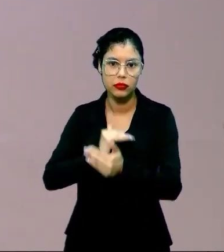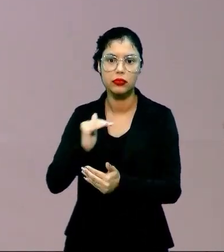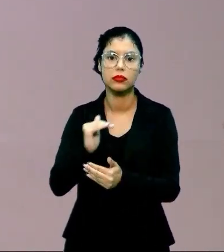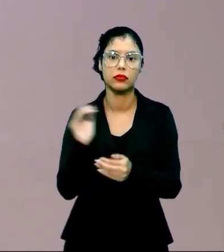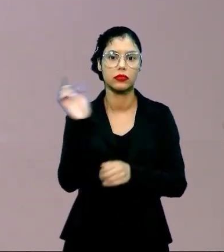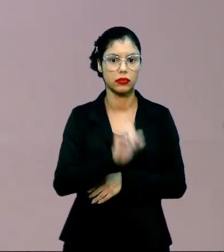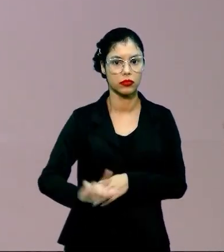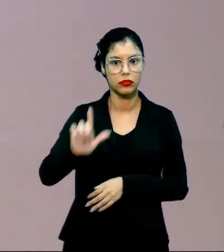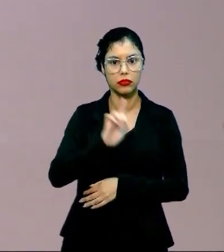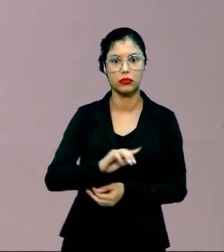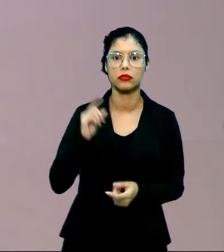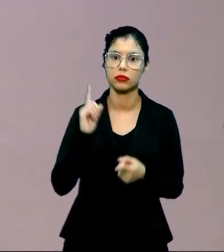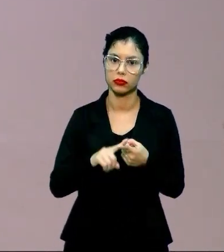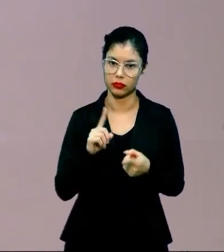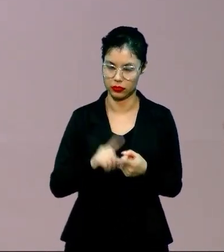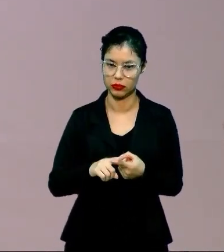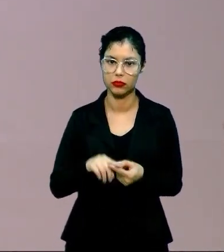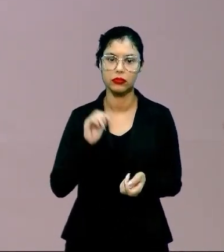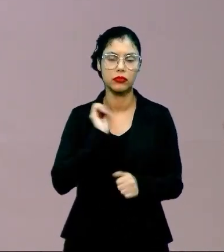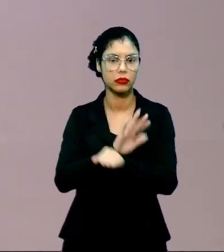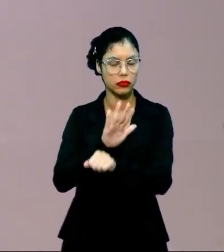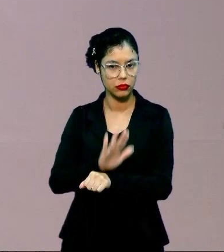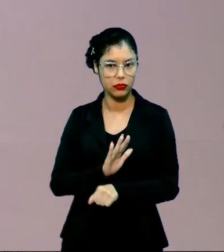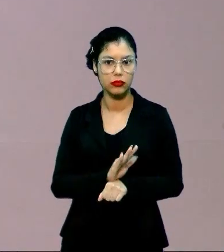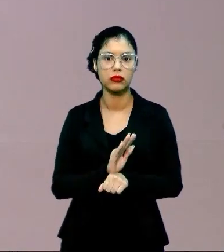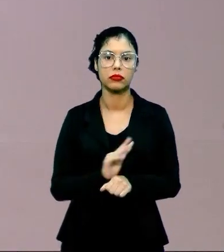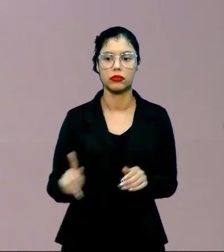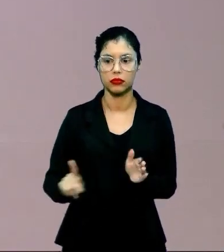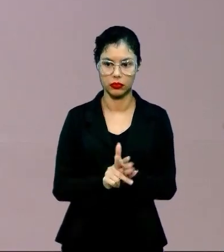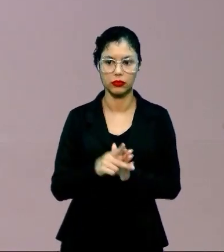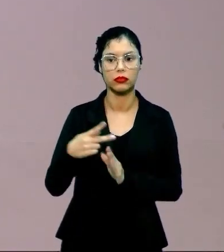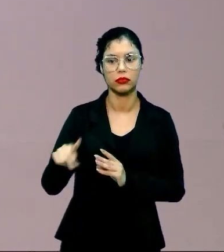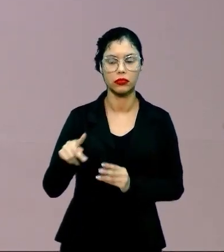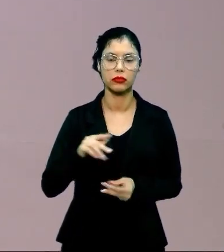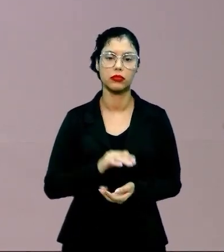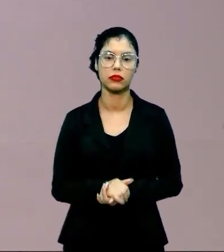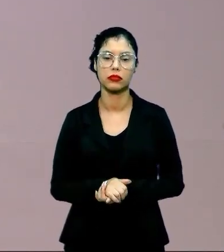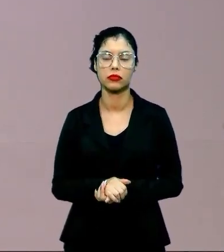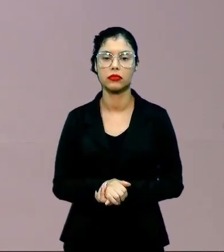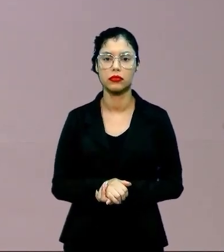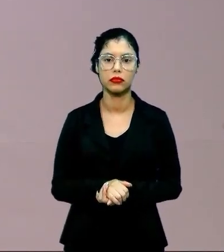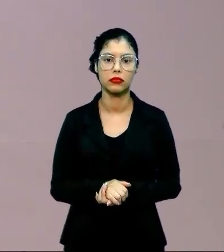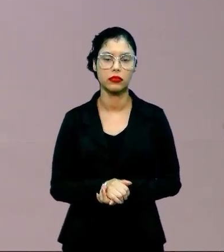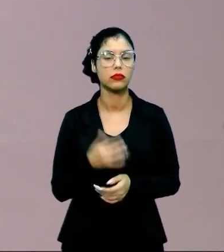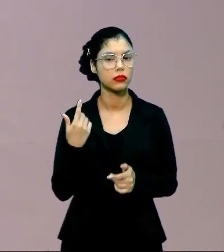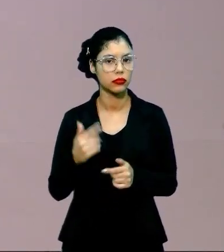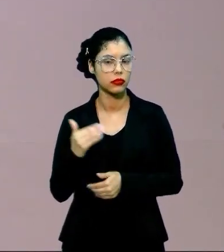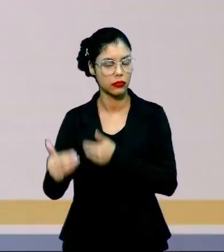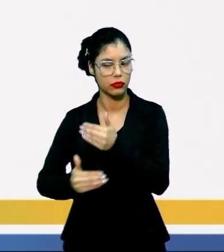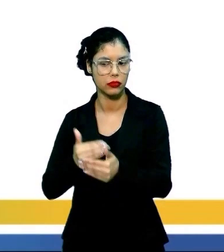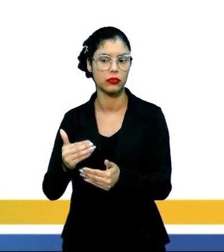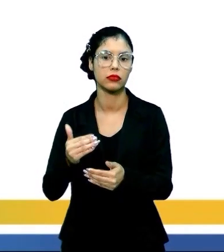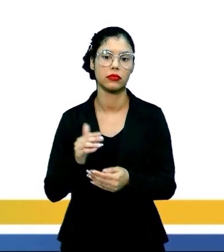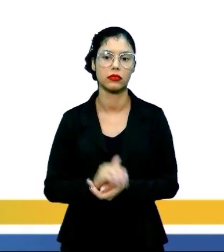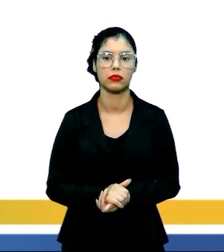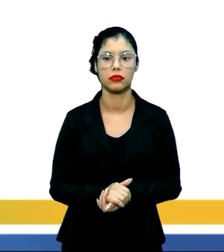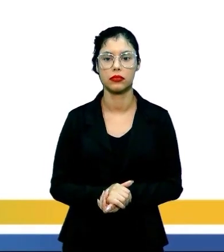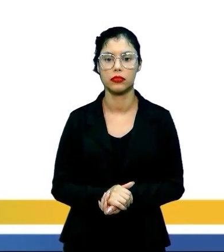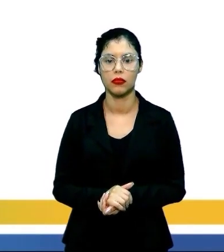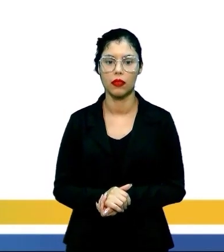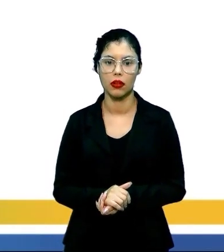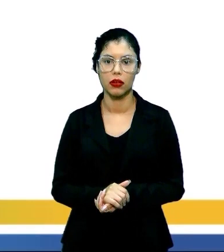da literatura por conta da ajuda fornecida a ele aí, nessas circunstâncias já citadas.